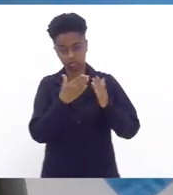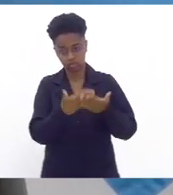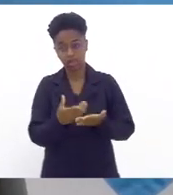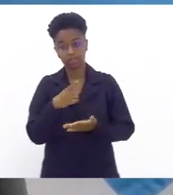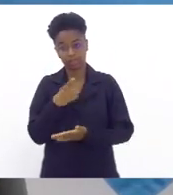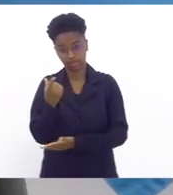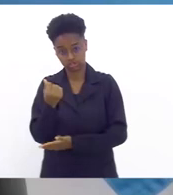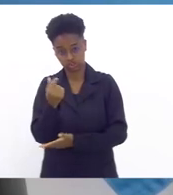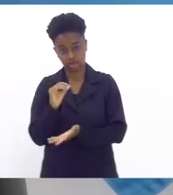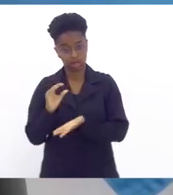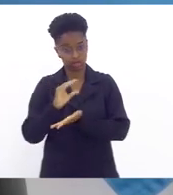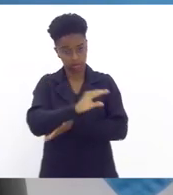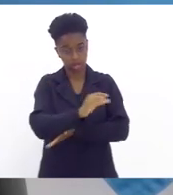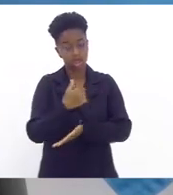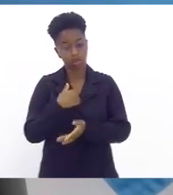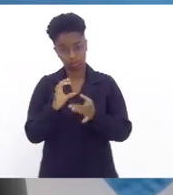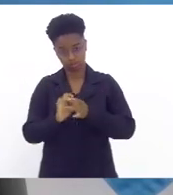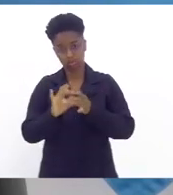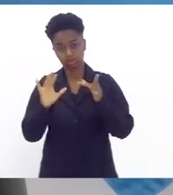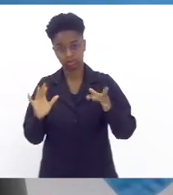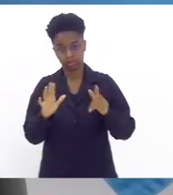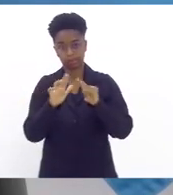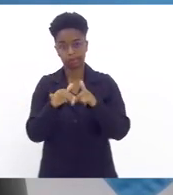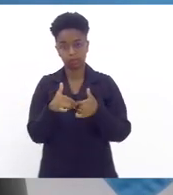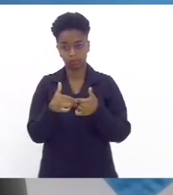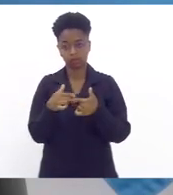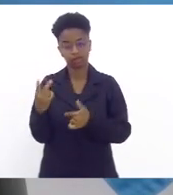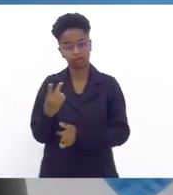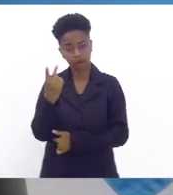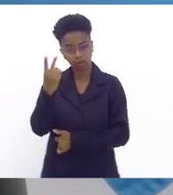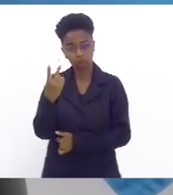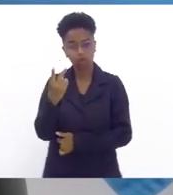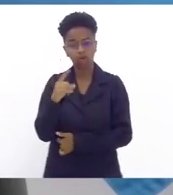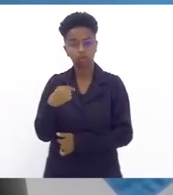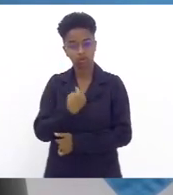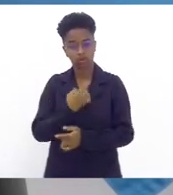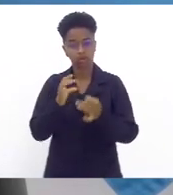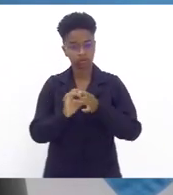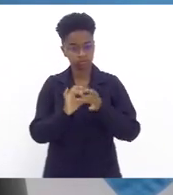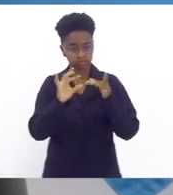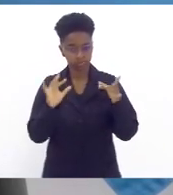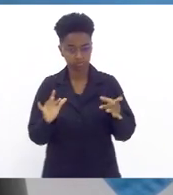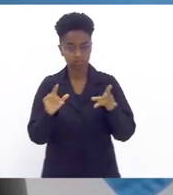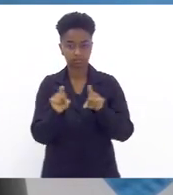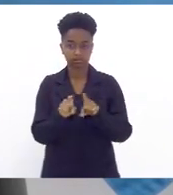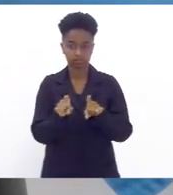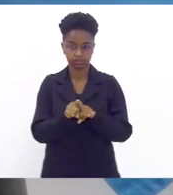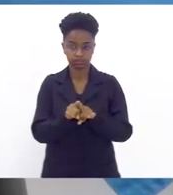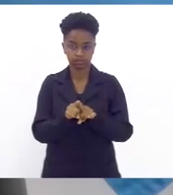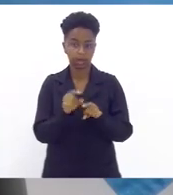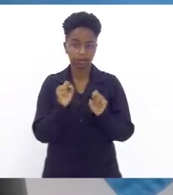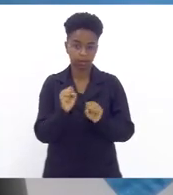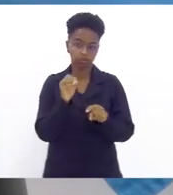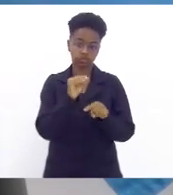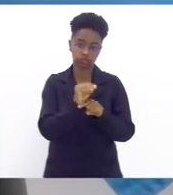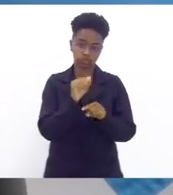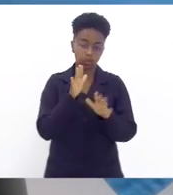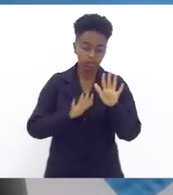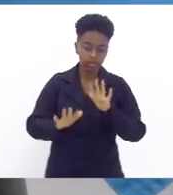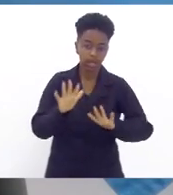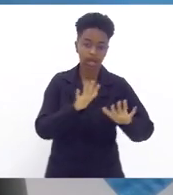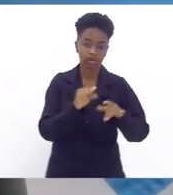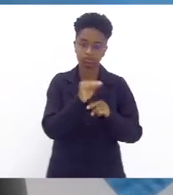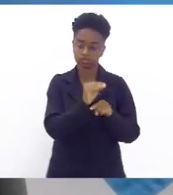verba e autorizaria por causa questão do valor a gente autorizaria para que tivesse cuidado com esse